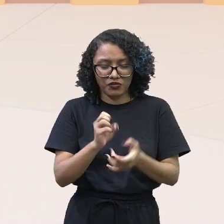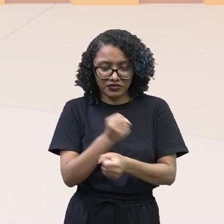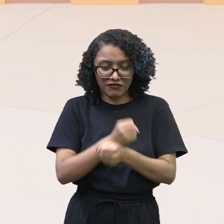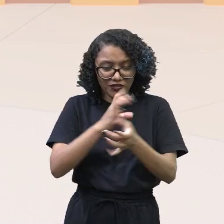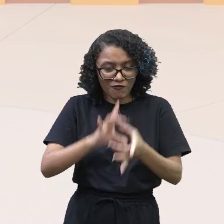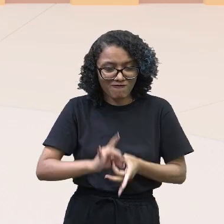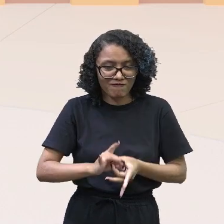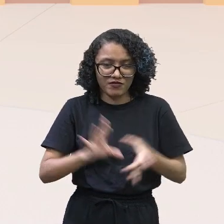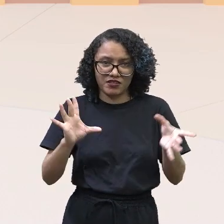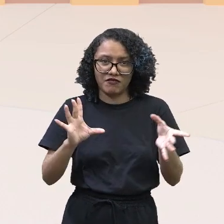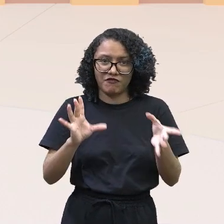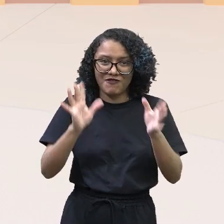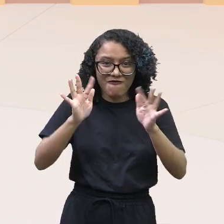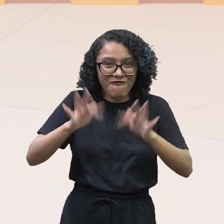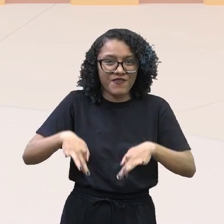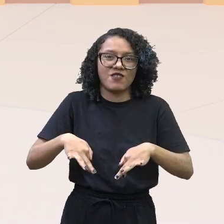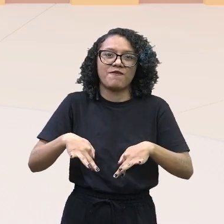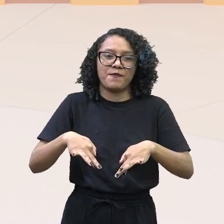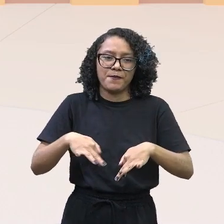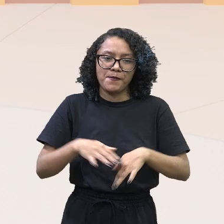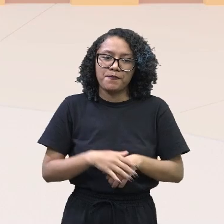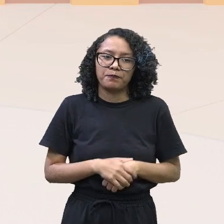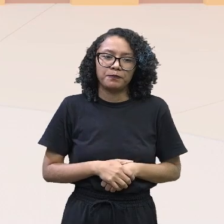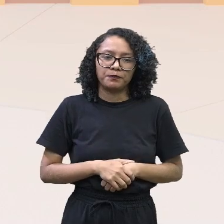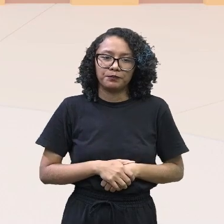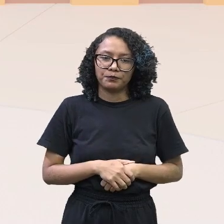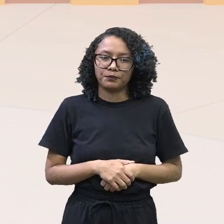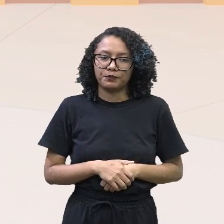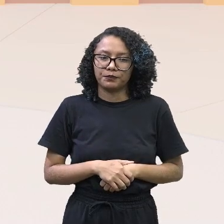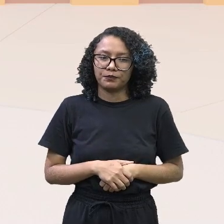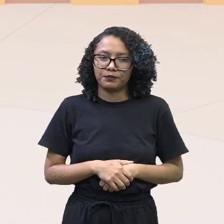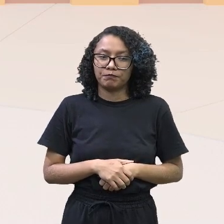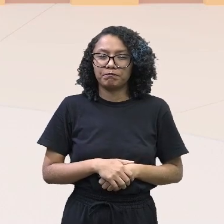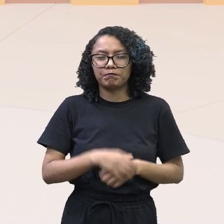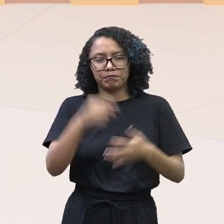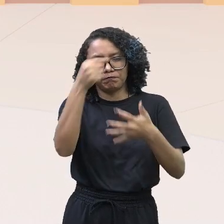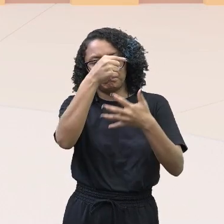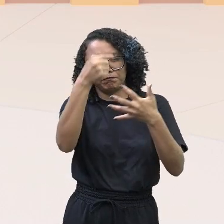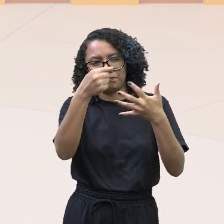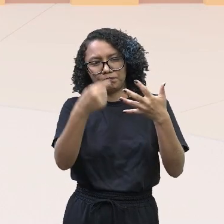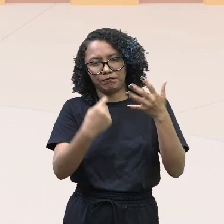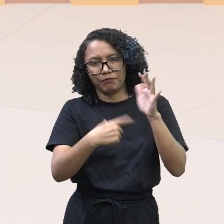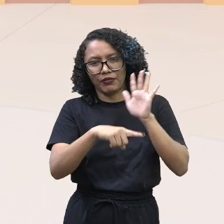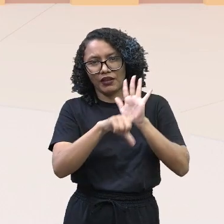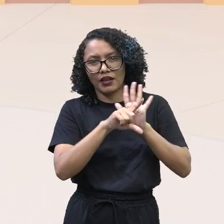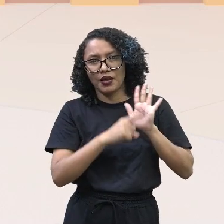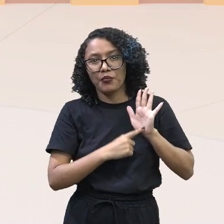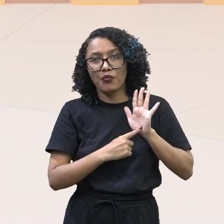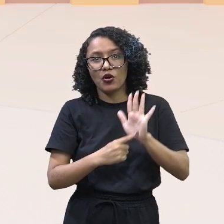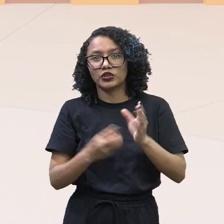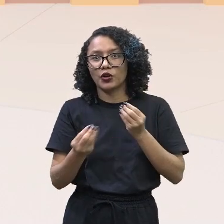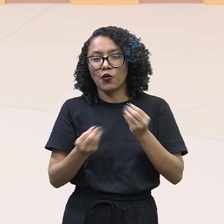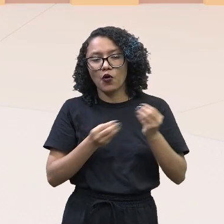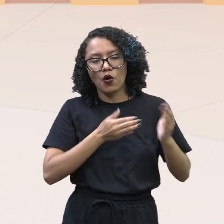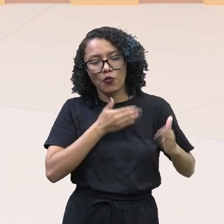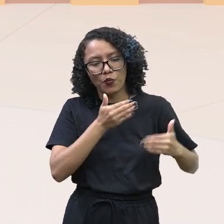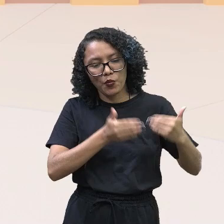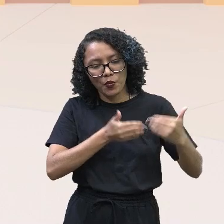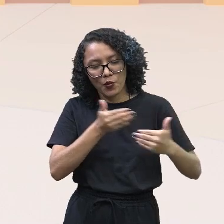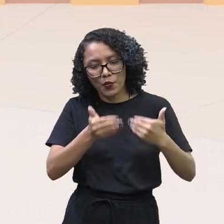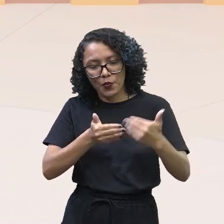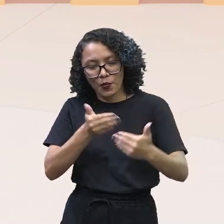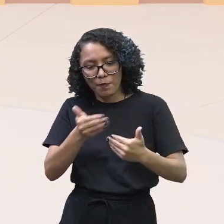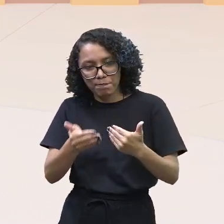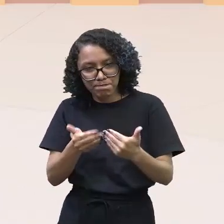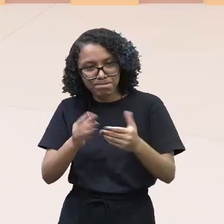no Brasil. Então, essas leis elas vão demonstrar justamente esse processo abolicionista.